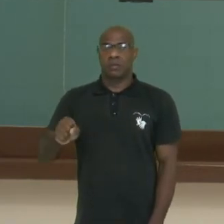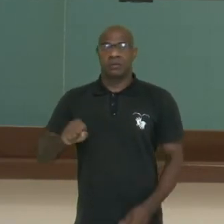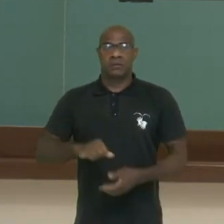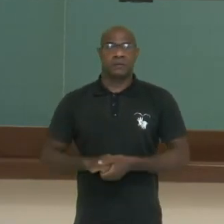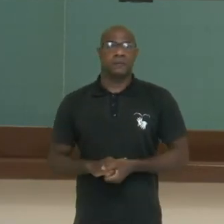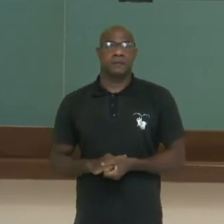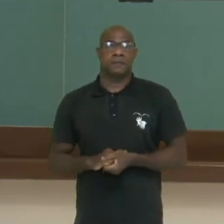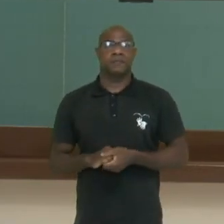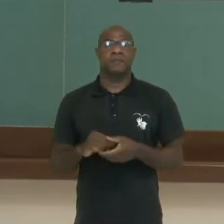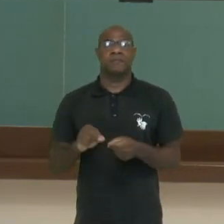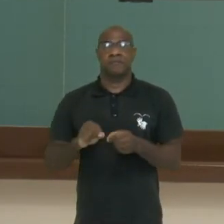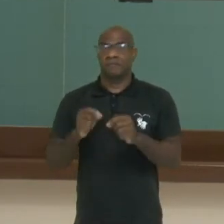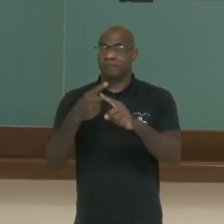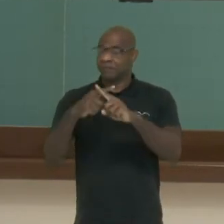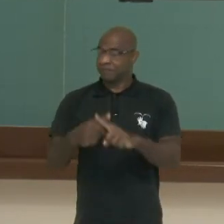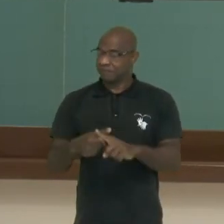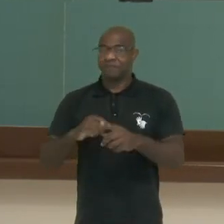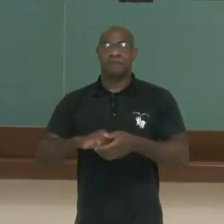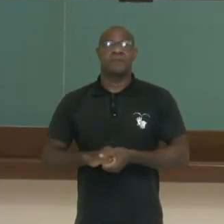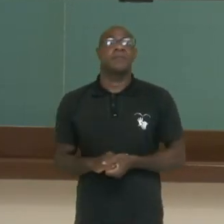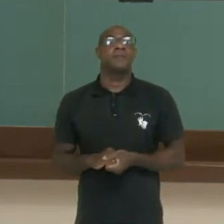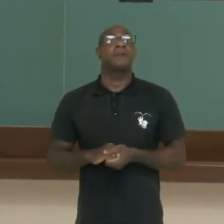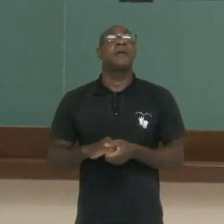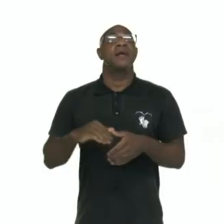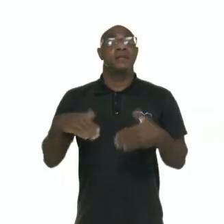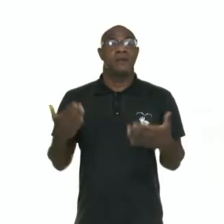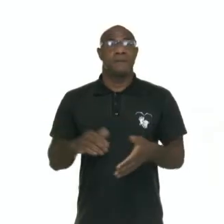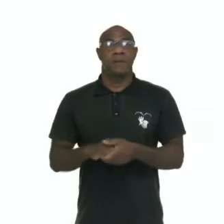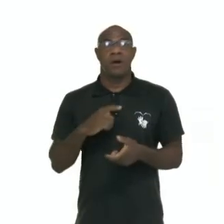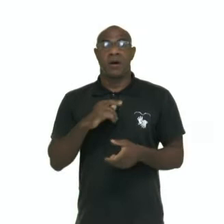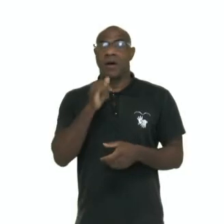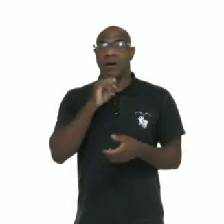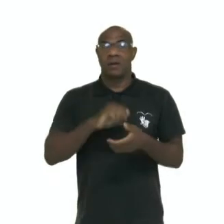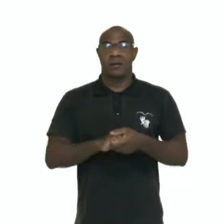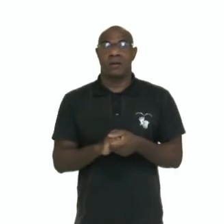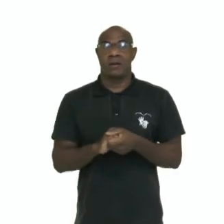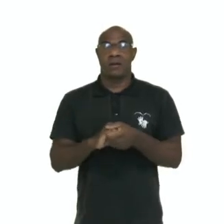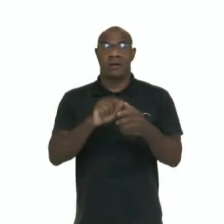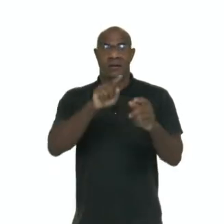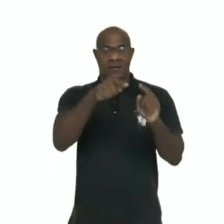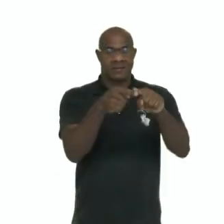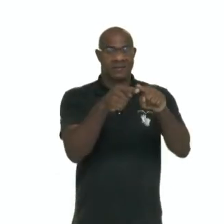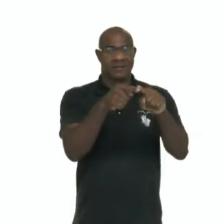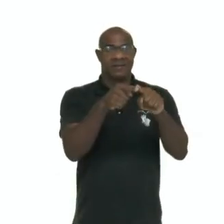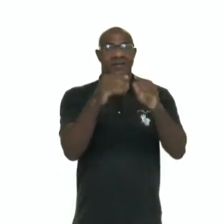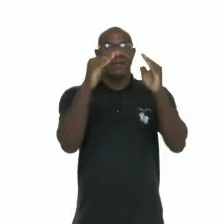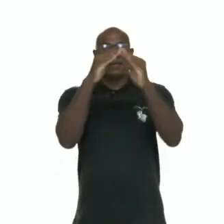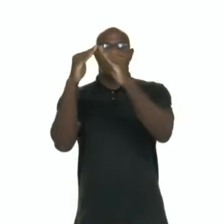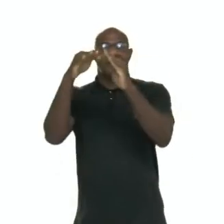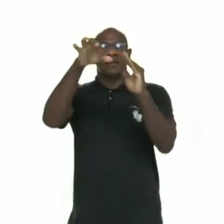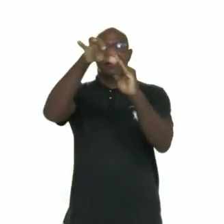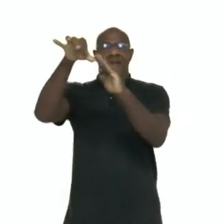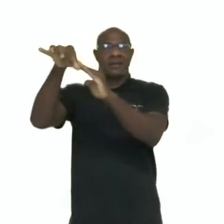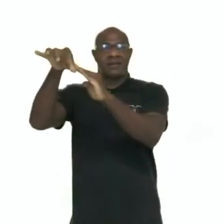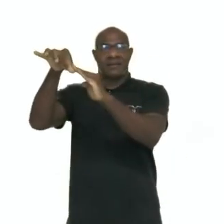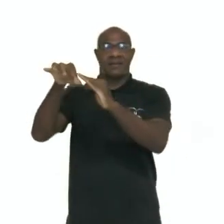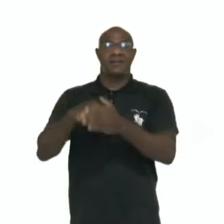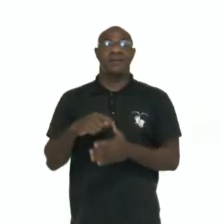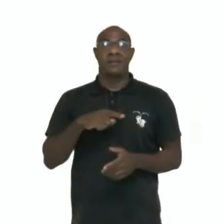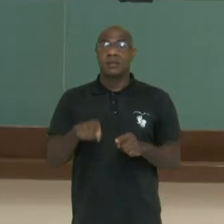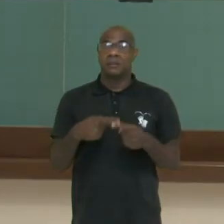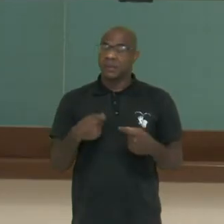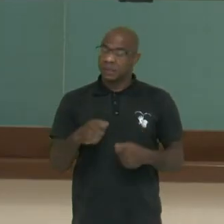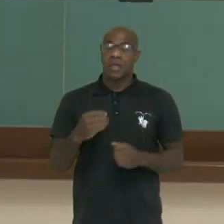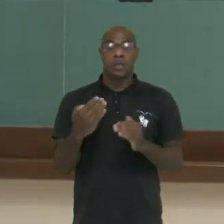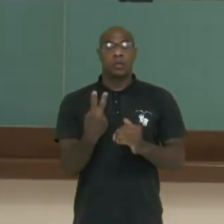bom? Fazendo essa multiplicaçãozinha. Aí, você vem aqui e posiciona a vírgula. Tenho 2 aqui, aqui embaixo também vai ter 2,